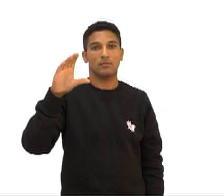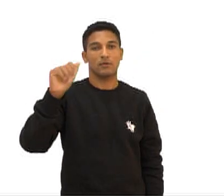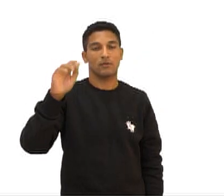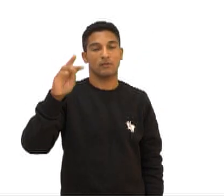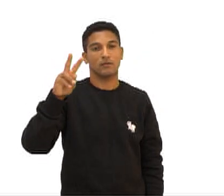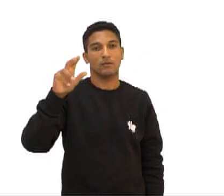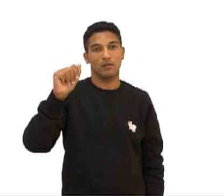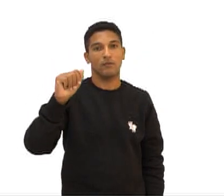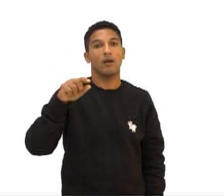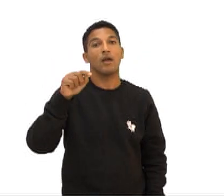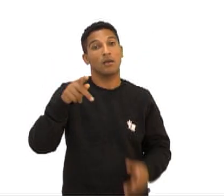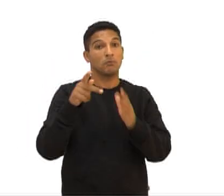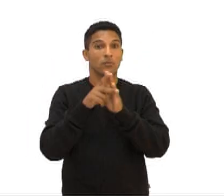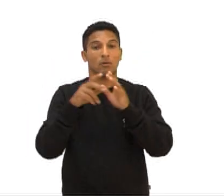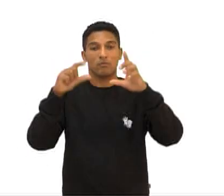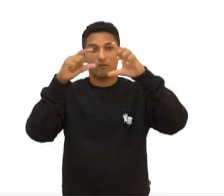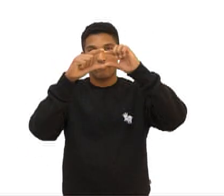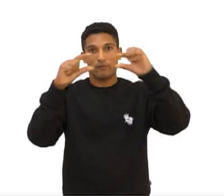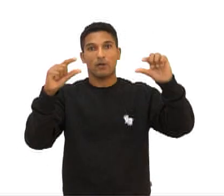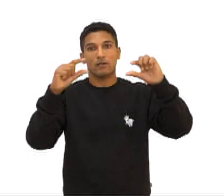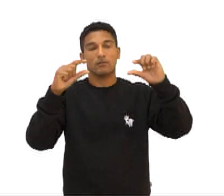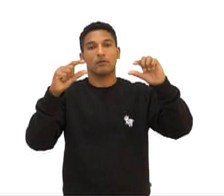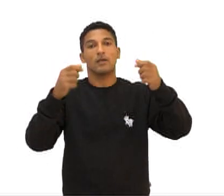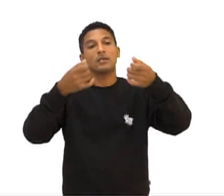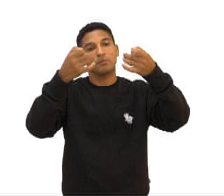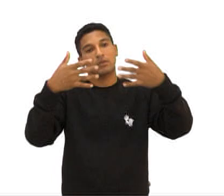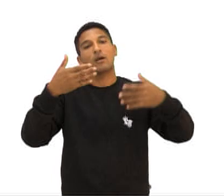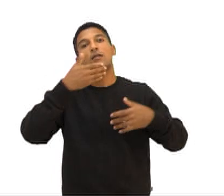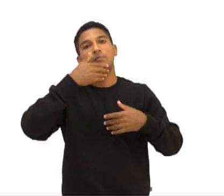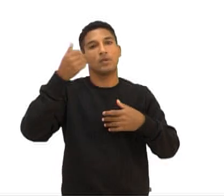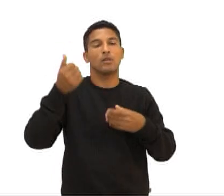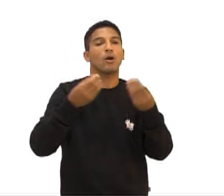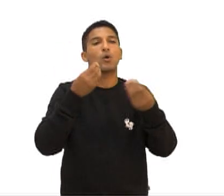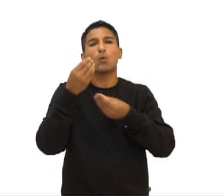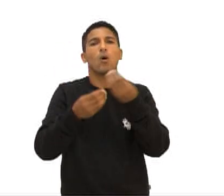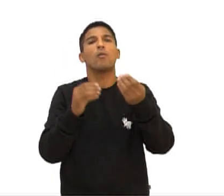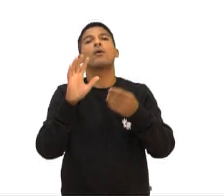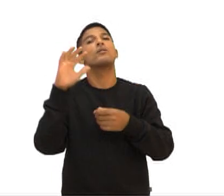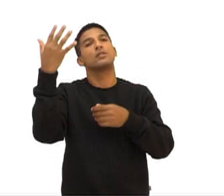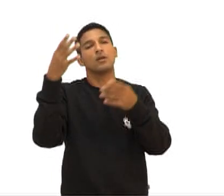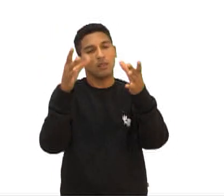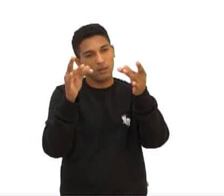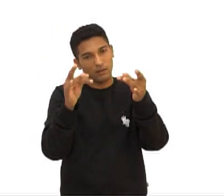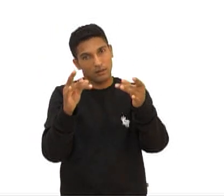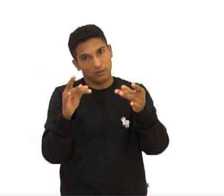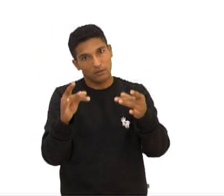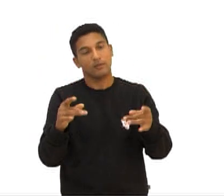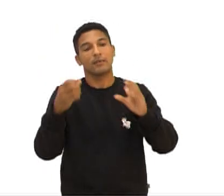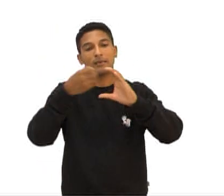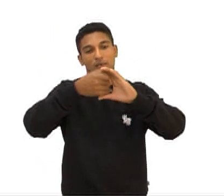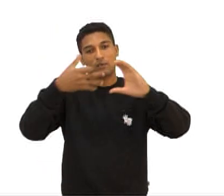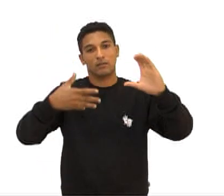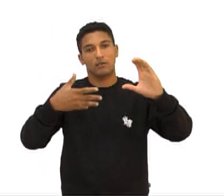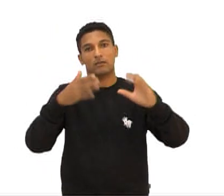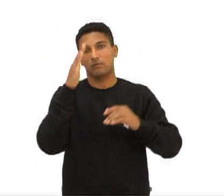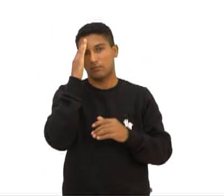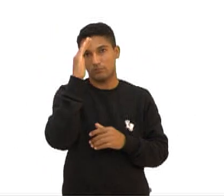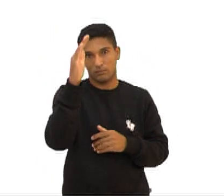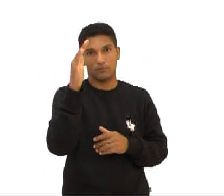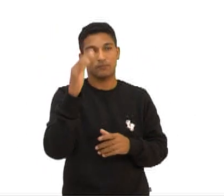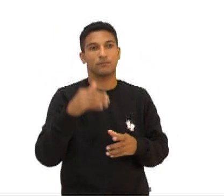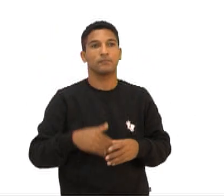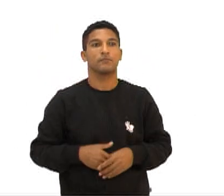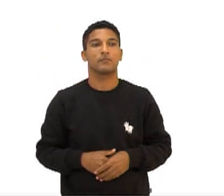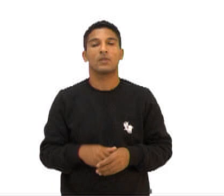o sentido do termo a que se refere, explicando detalhadamente sua característica principal. Aparece